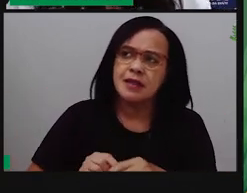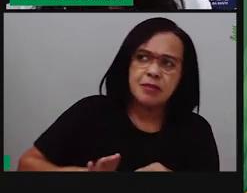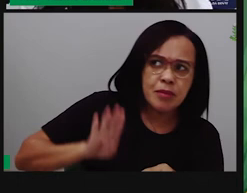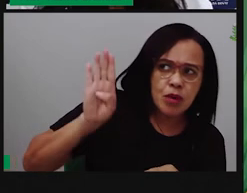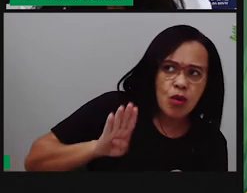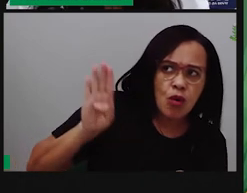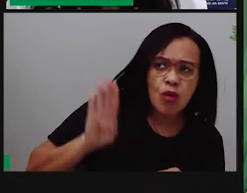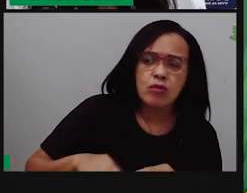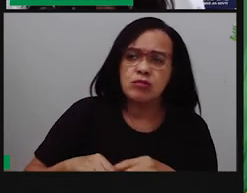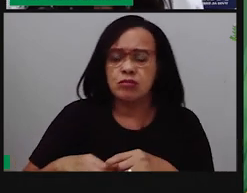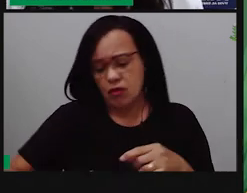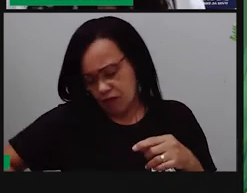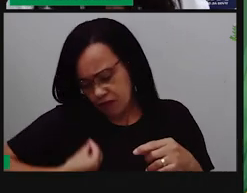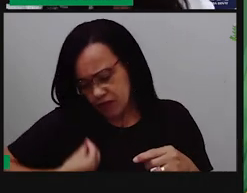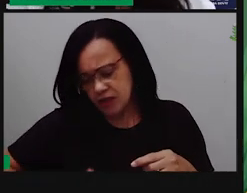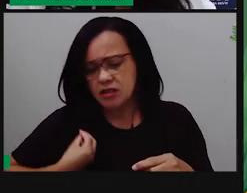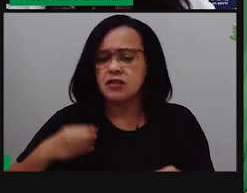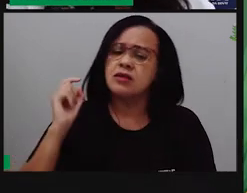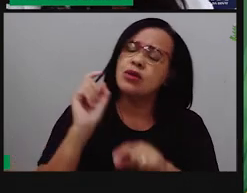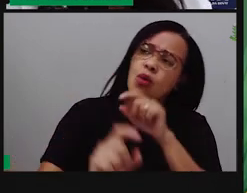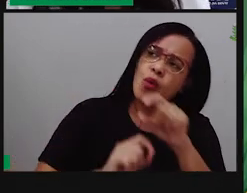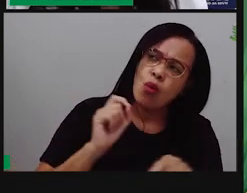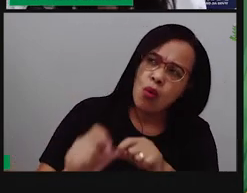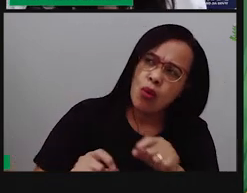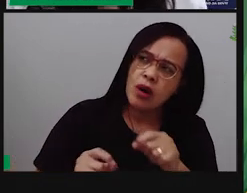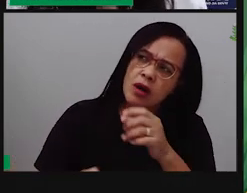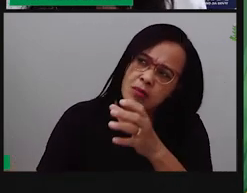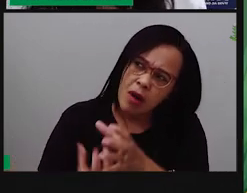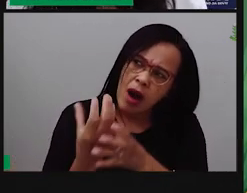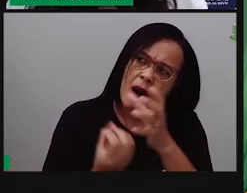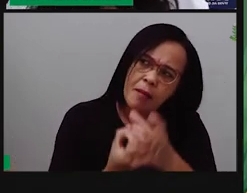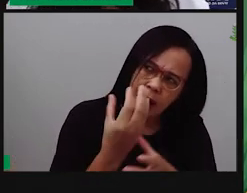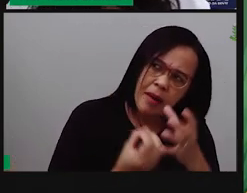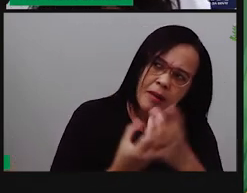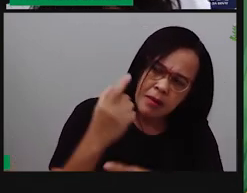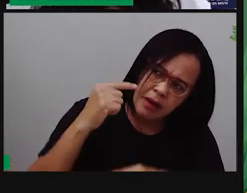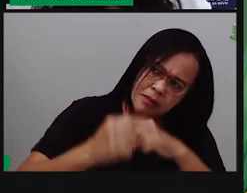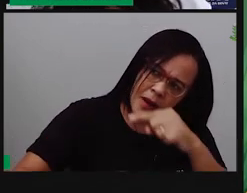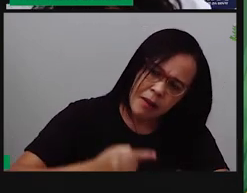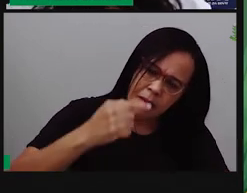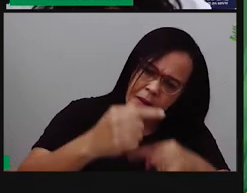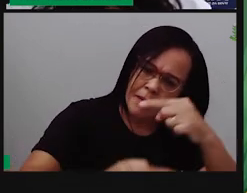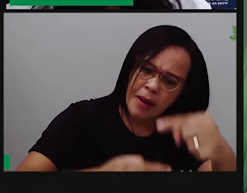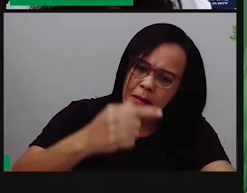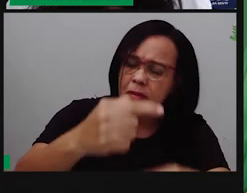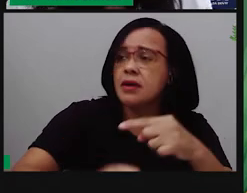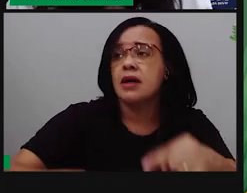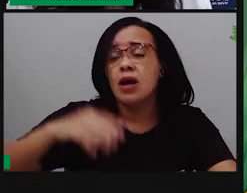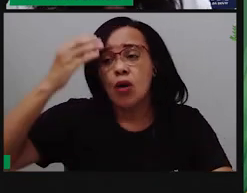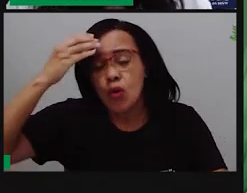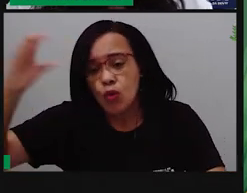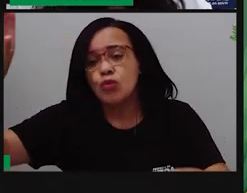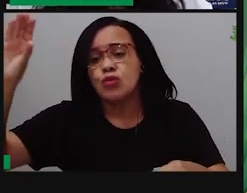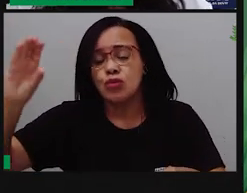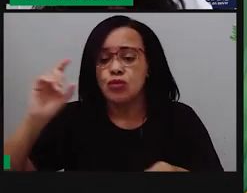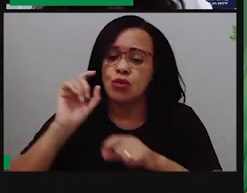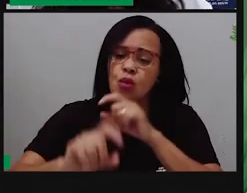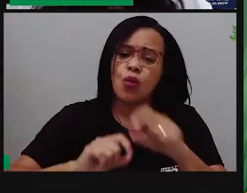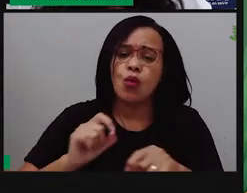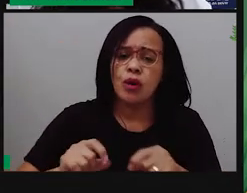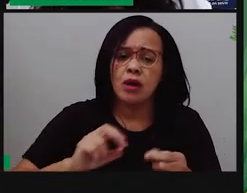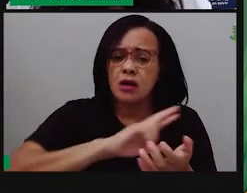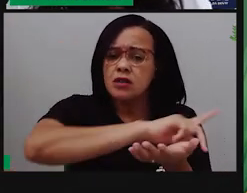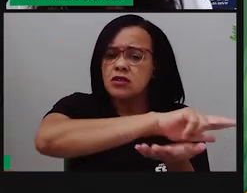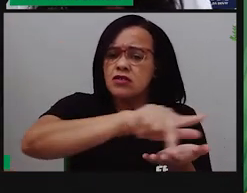de seres vivos, a ideia de evolução, até aqui agora a gente está falando sobre cultura, essa diversidade